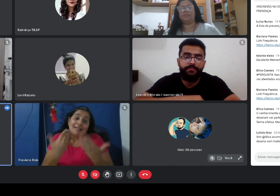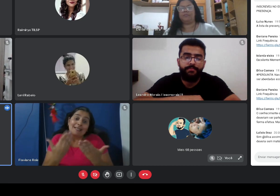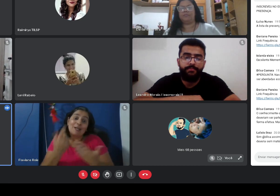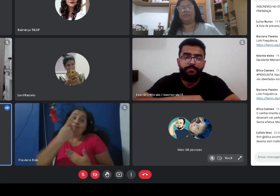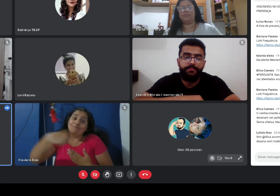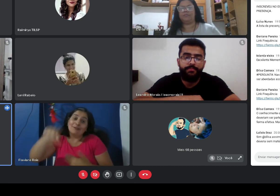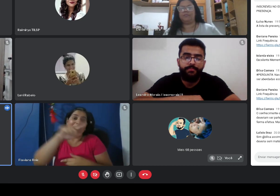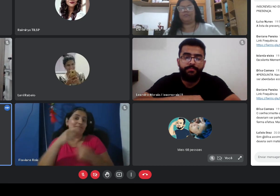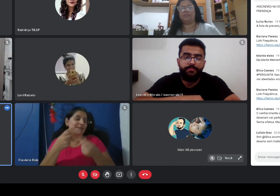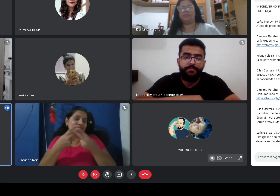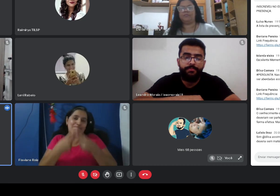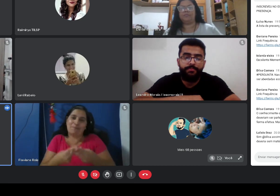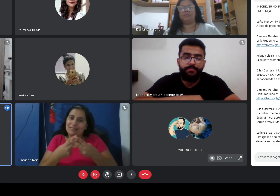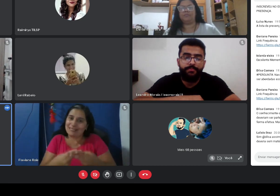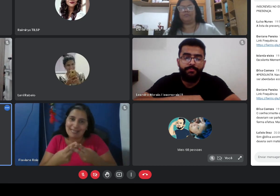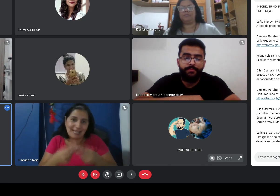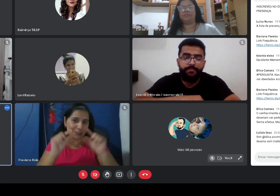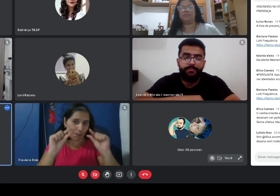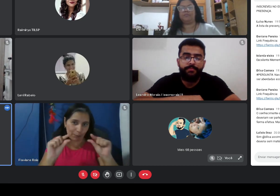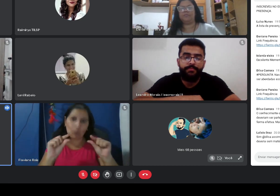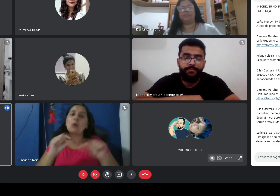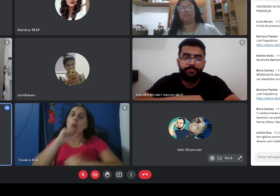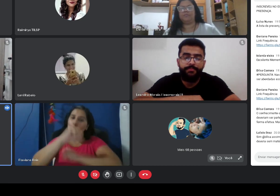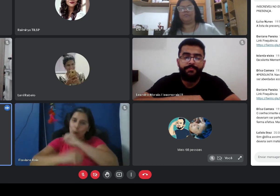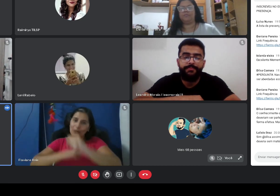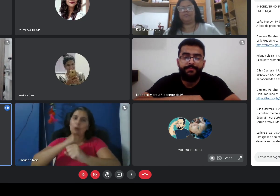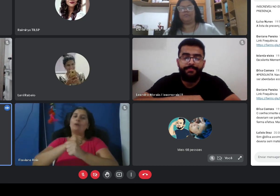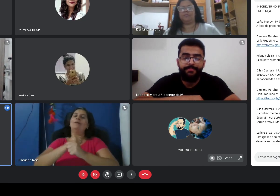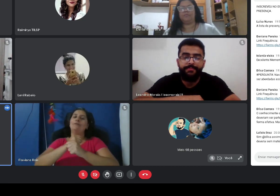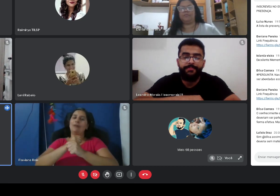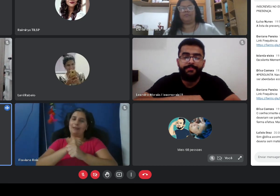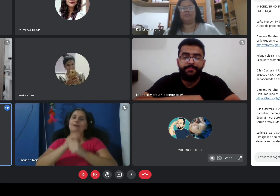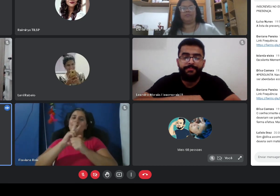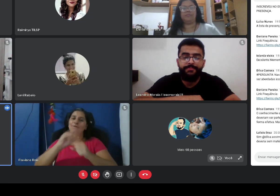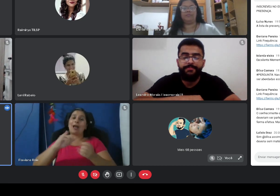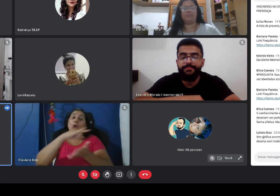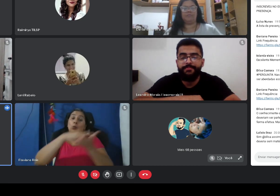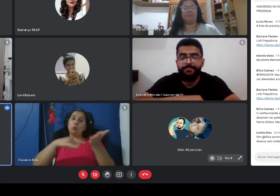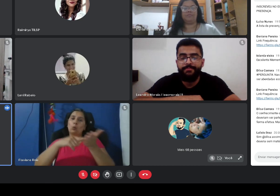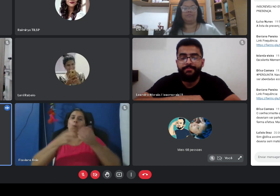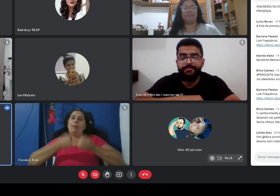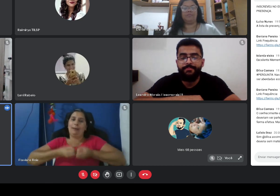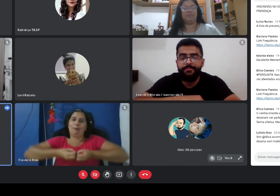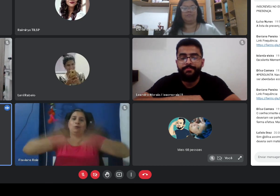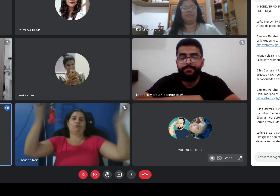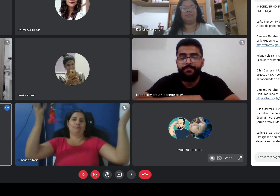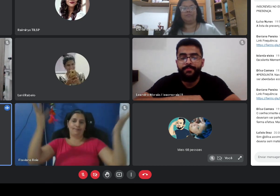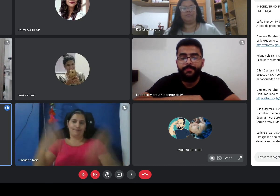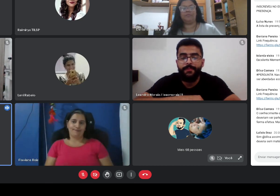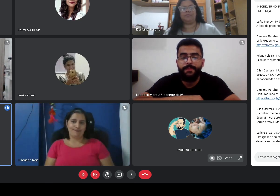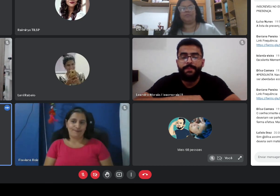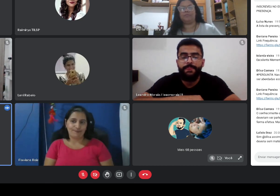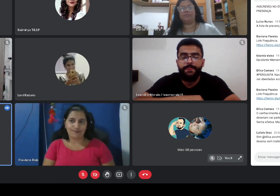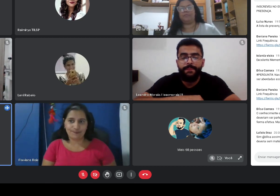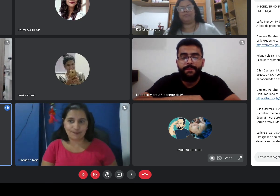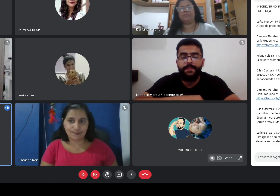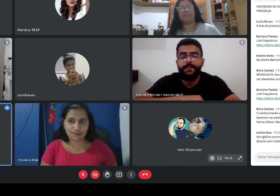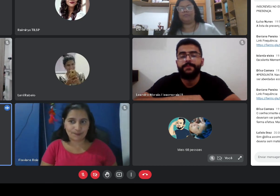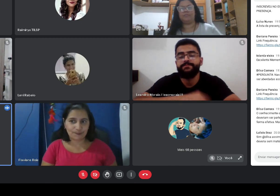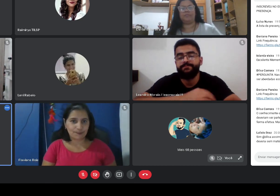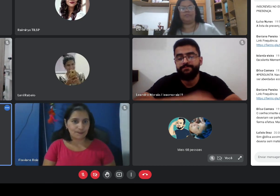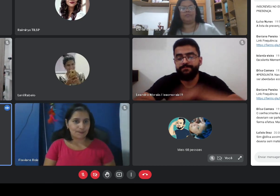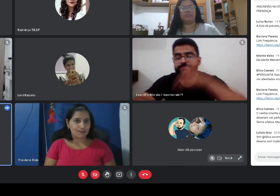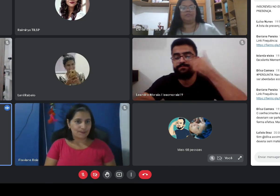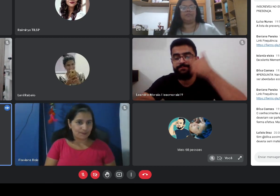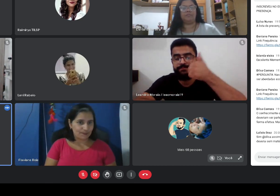visando também a educação bilíngue da EJA. Então, assim, é necessário que todos tenham um pouco de paciência, que brevemente esse documento ele